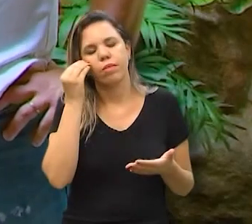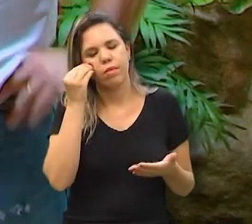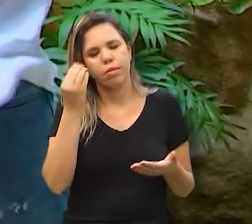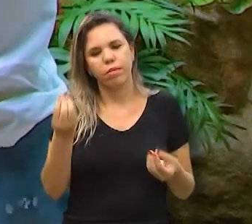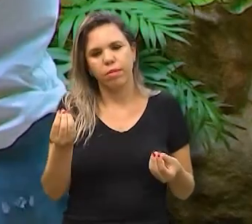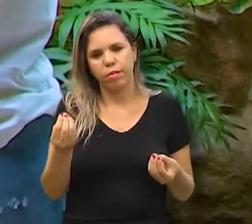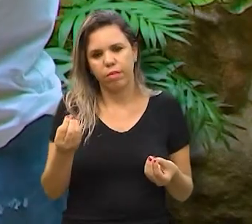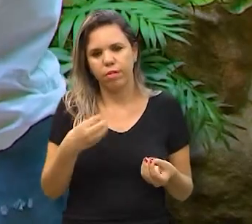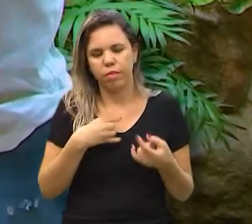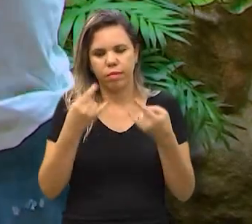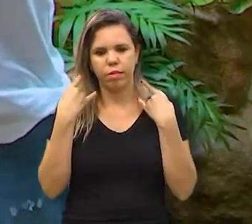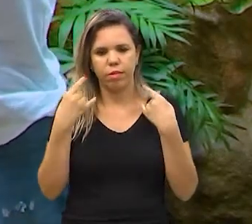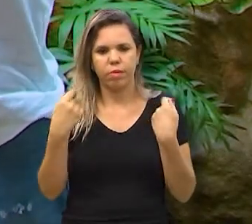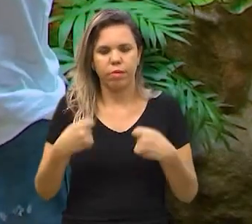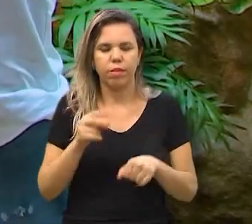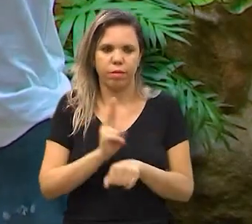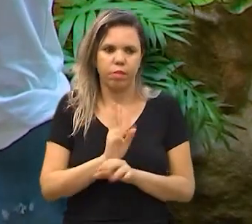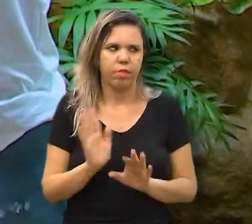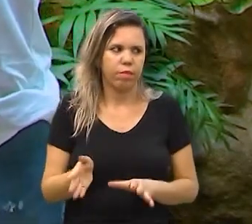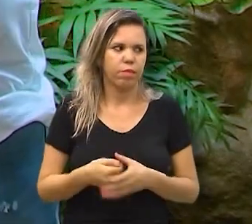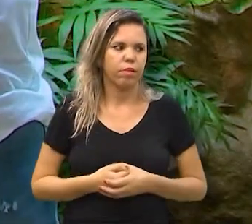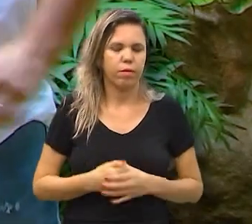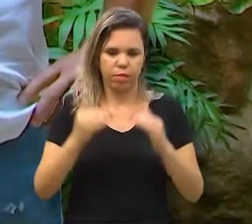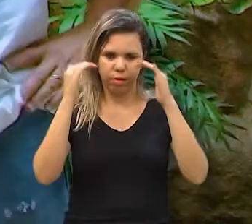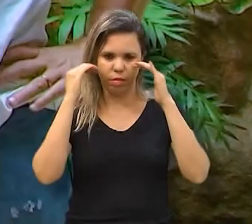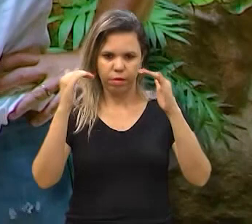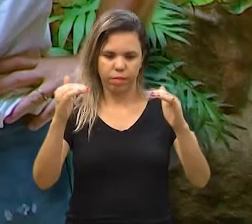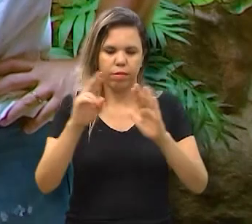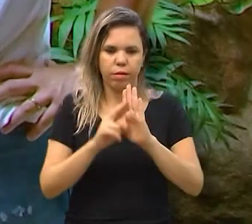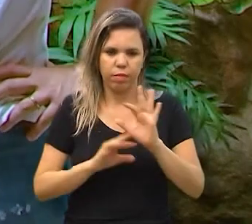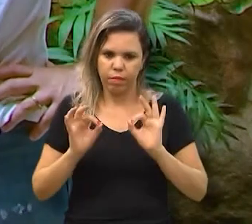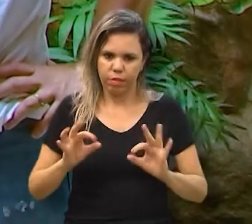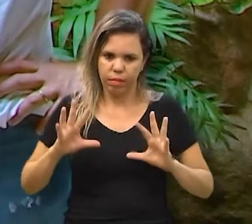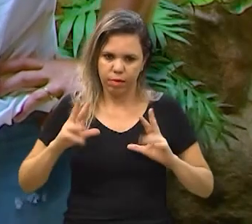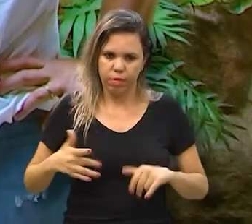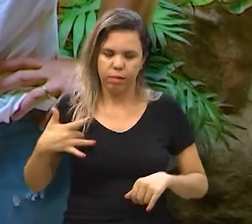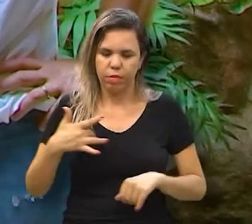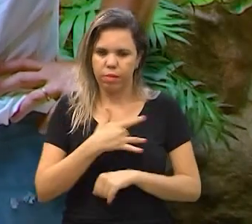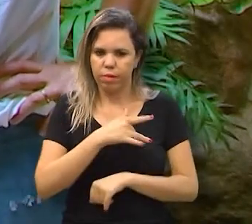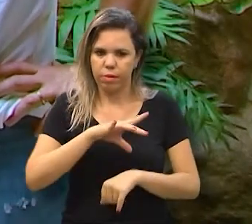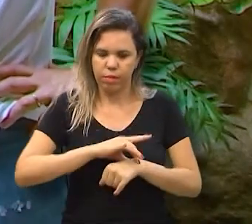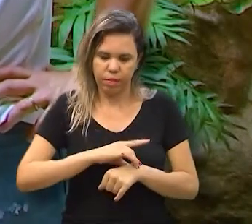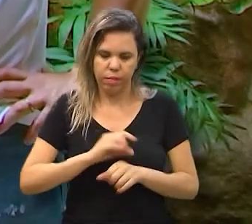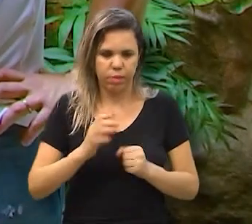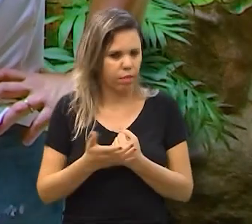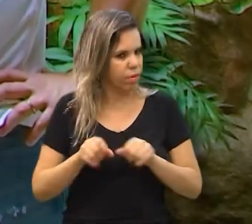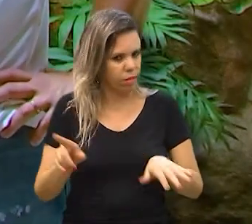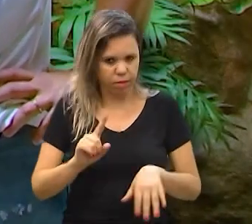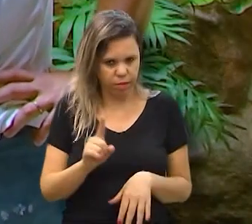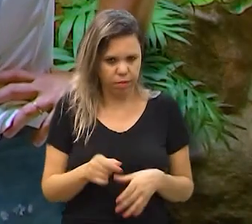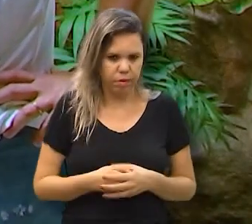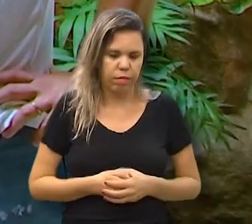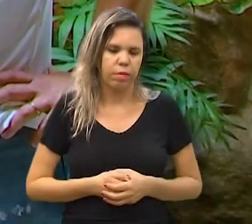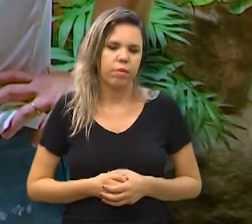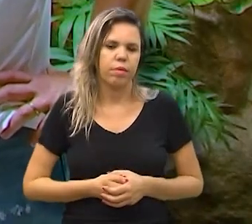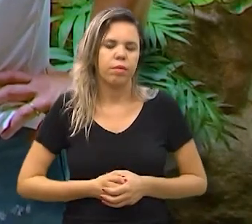aqui o prato de massa. Mas eu tô aqui protegido. Tá protegido. Nós seguimos aqui todos os protocolos para ter uma gravação segura. A pandemia ainda